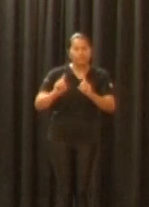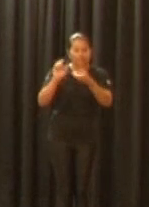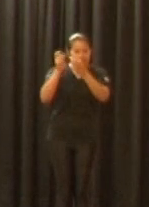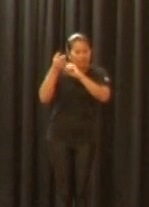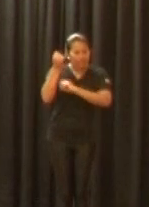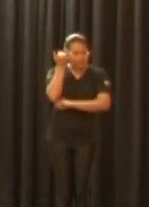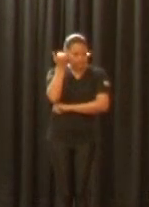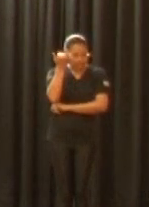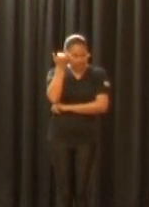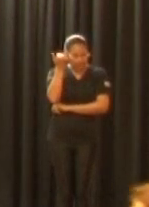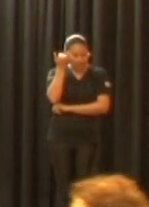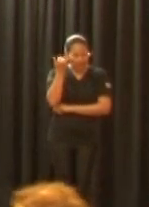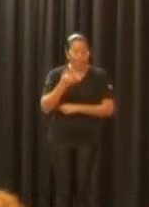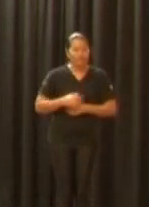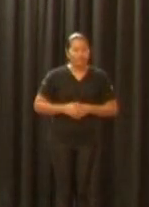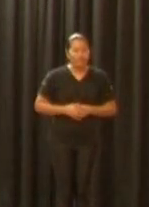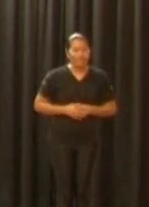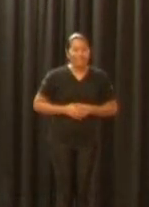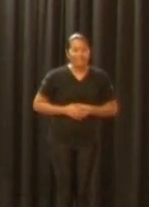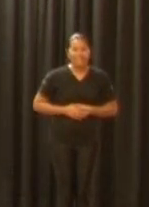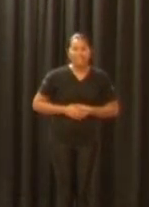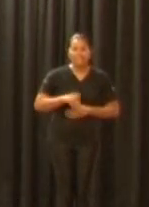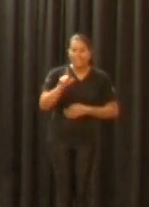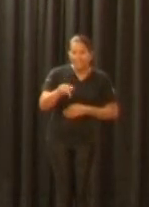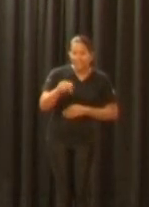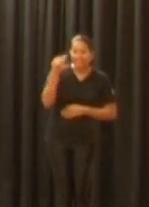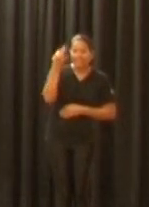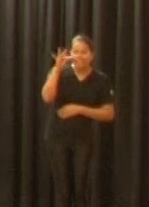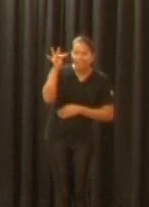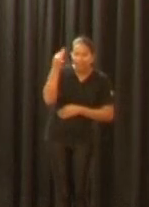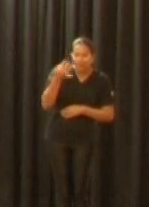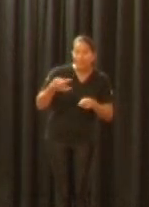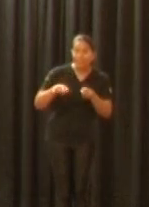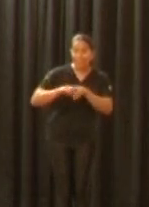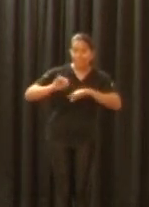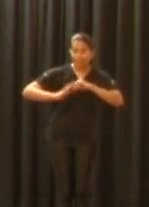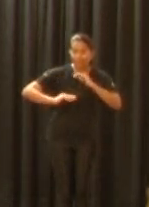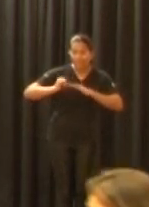mesmo na teoria e também na prática, né?